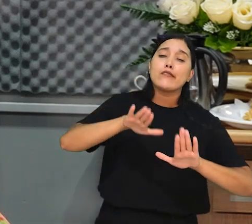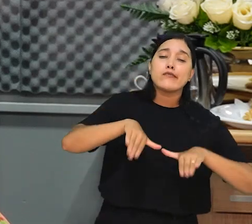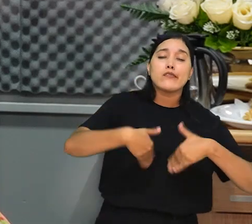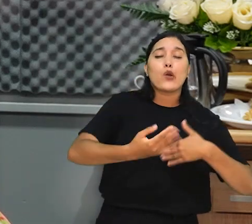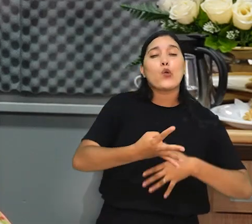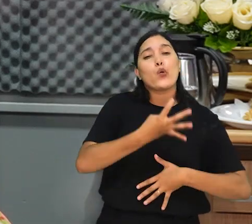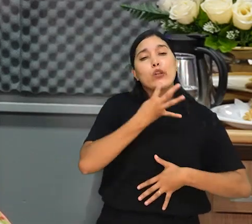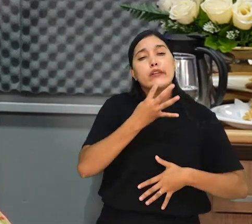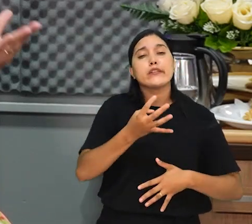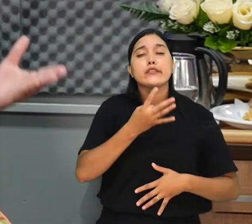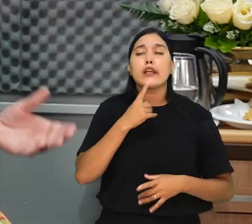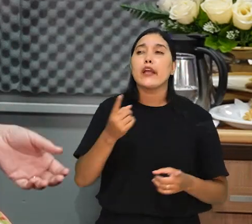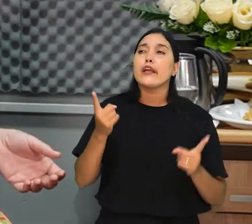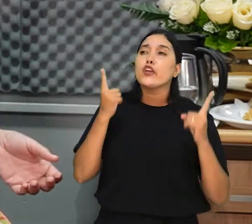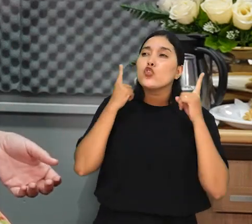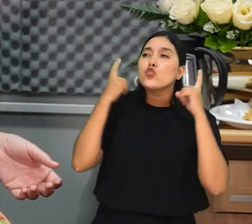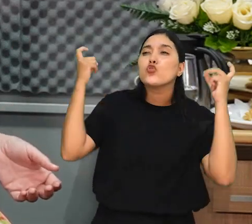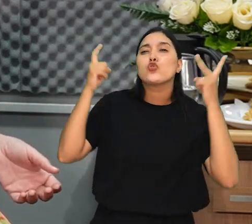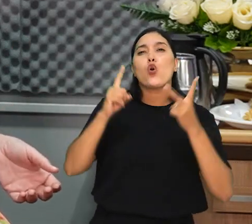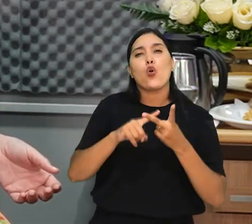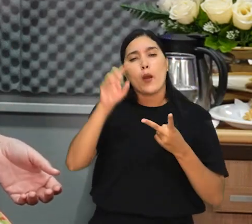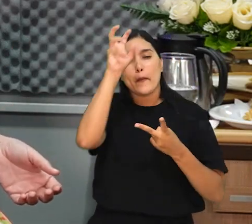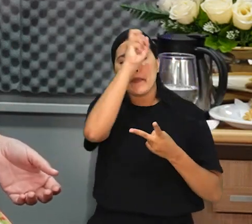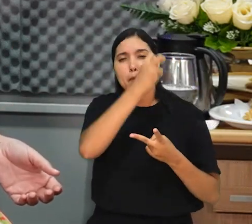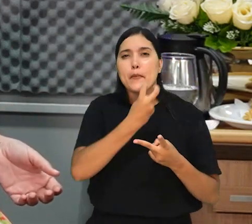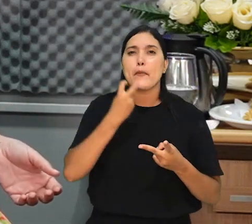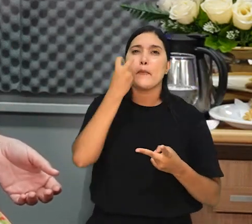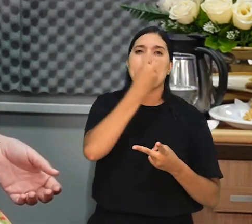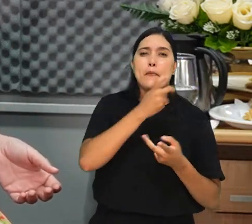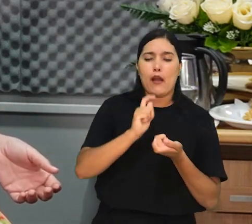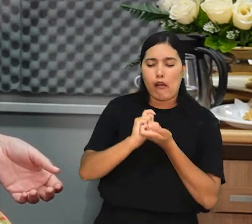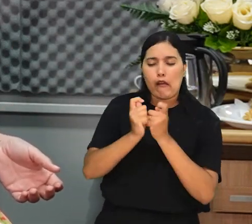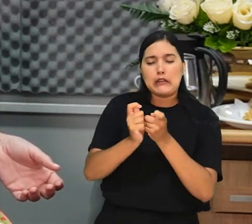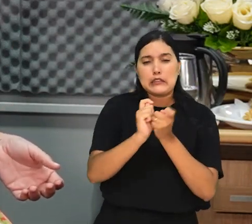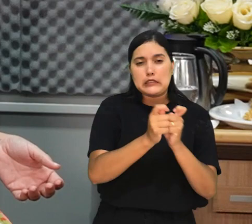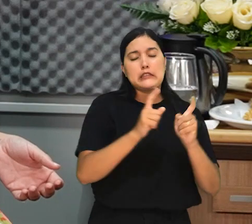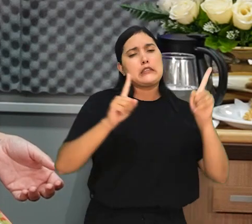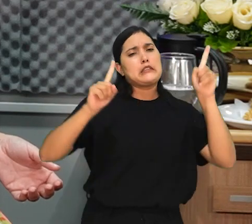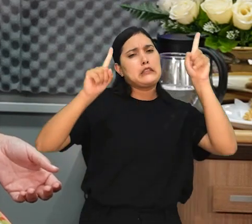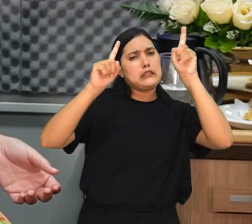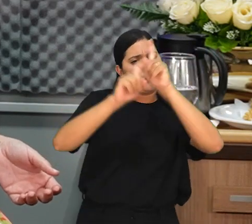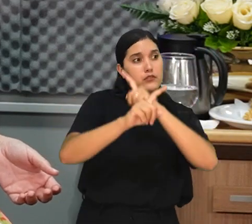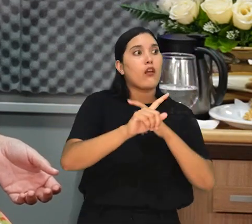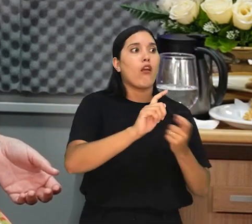até ele conhecer todos os sons, até ele aprender a falar também, se